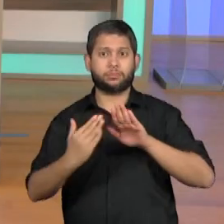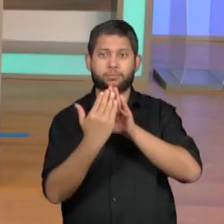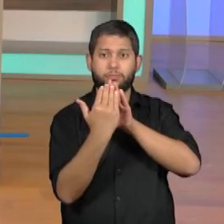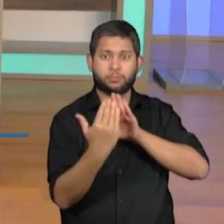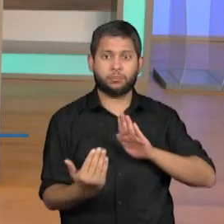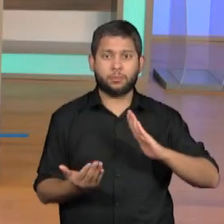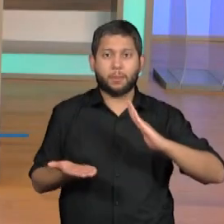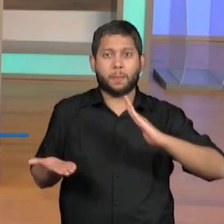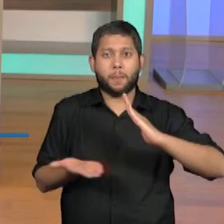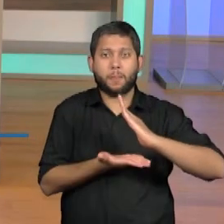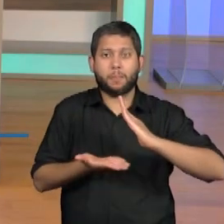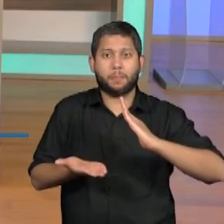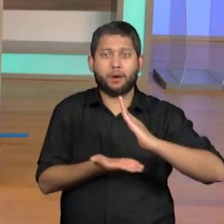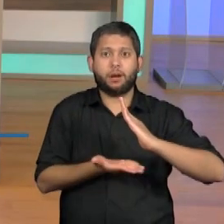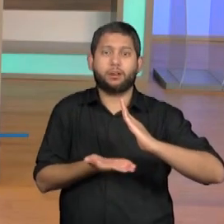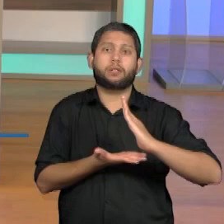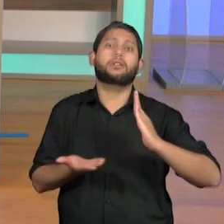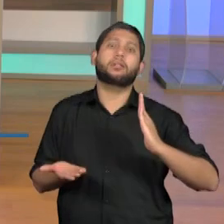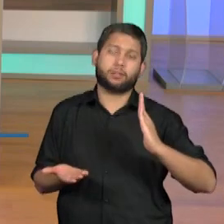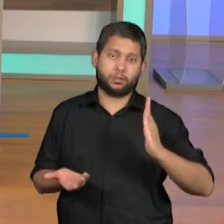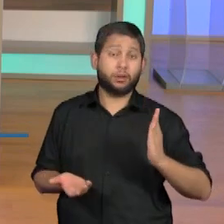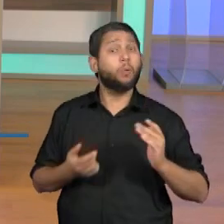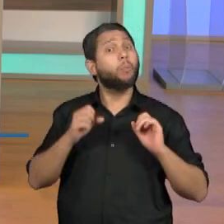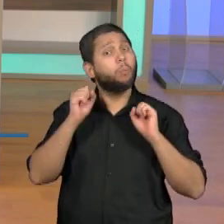as outras figuras, tá?